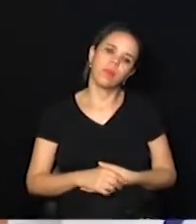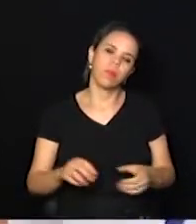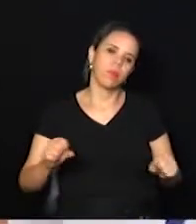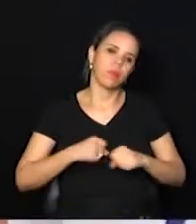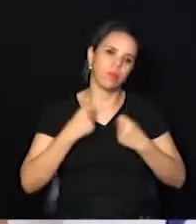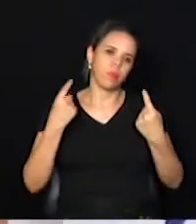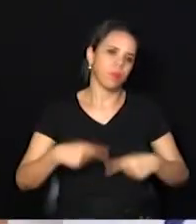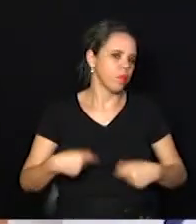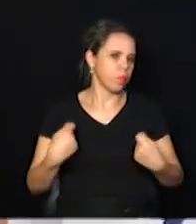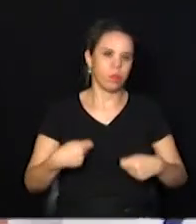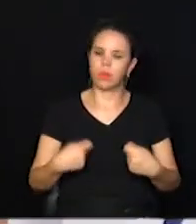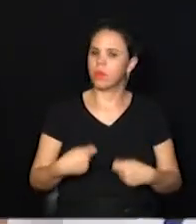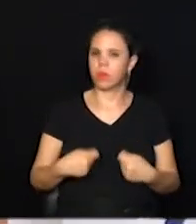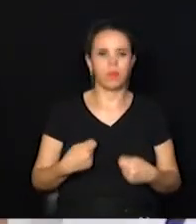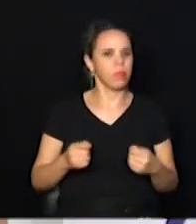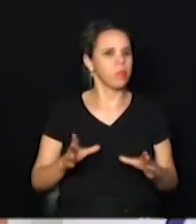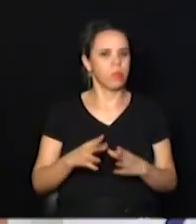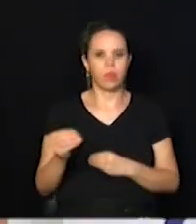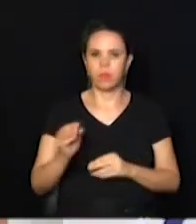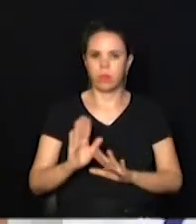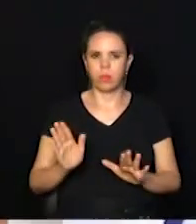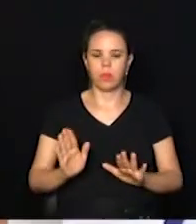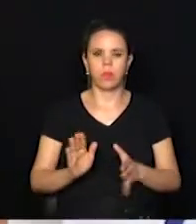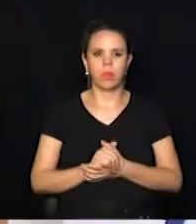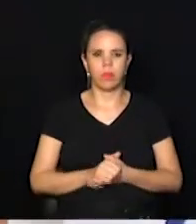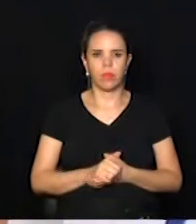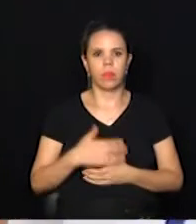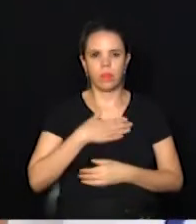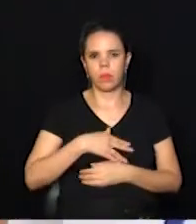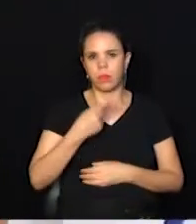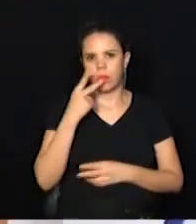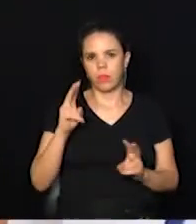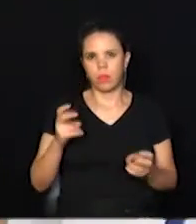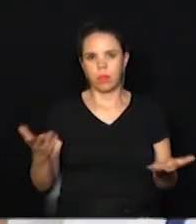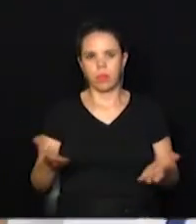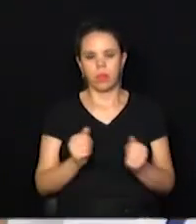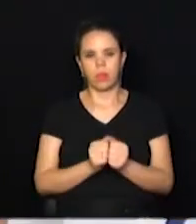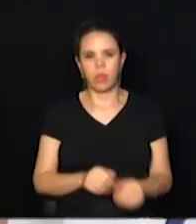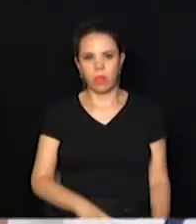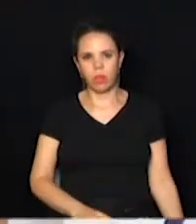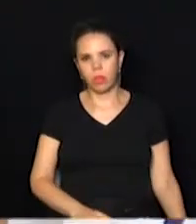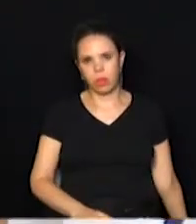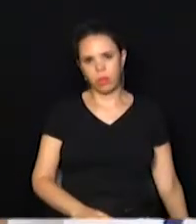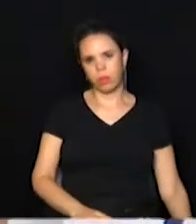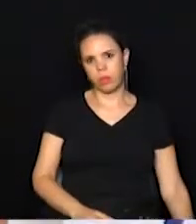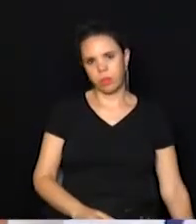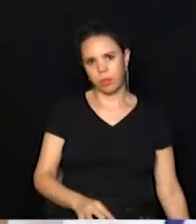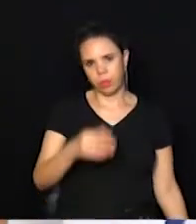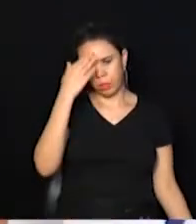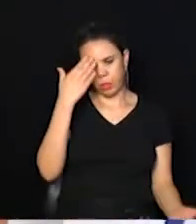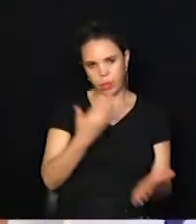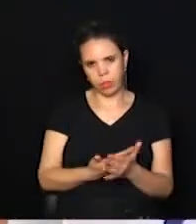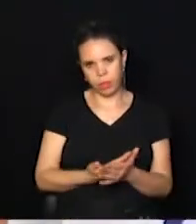indignação não prescreve". Eu gostaria que a gente falasse isso juntos. Vocês acreditam que